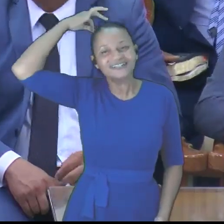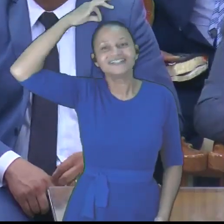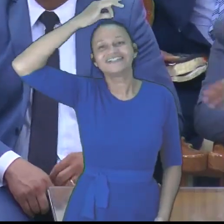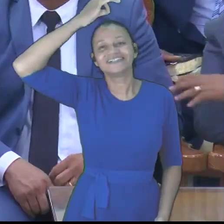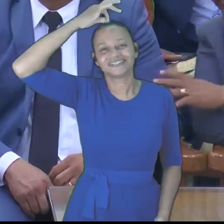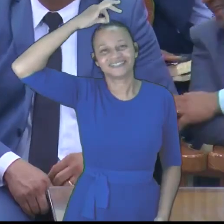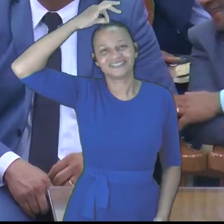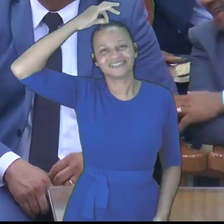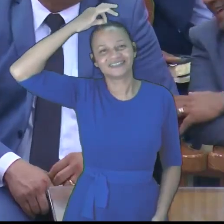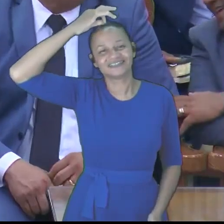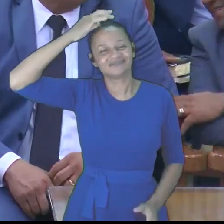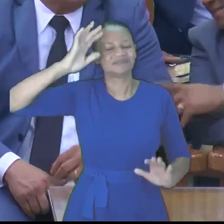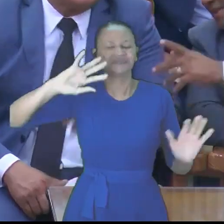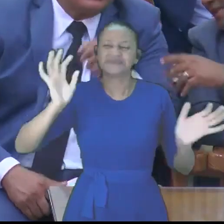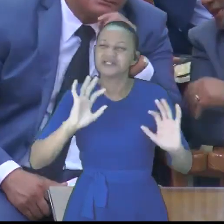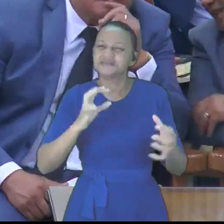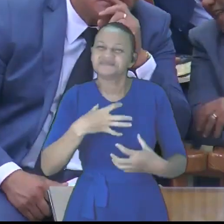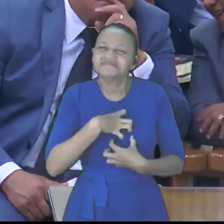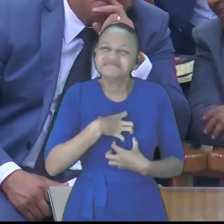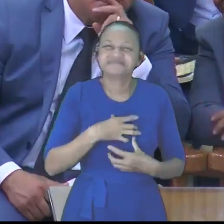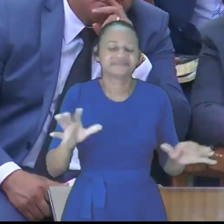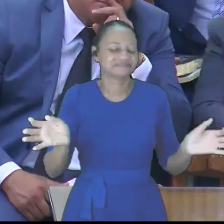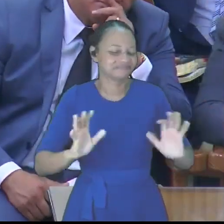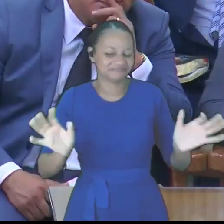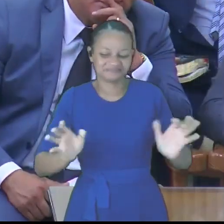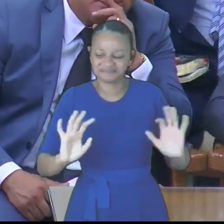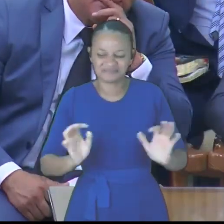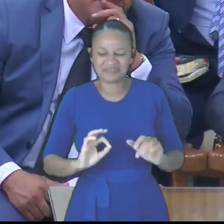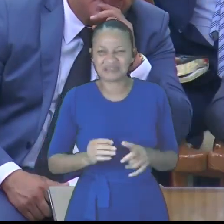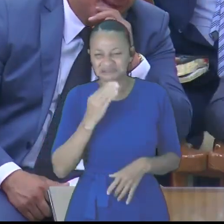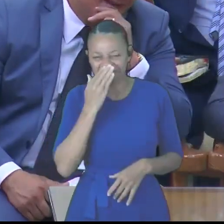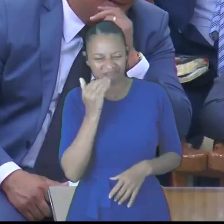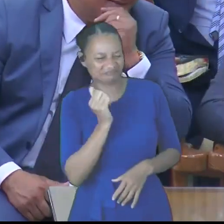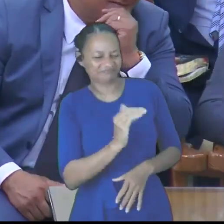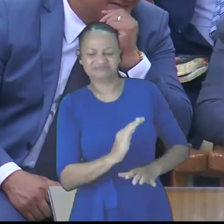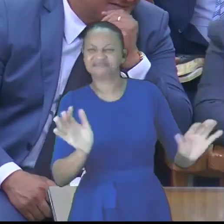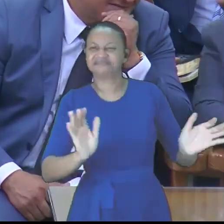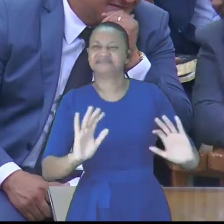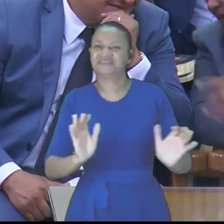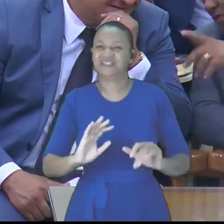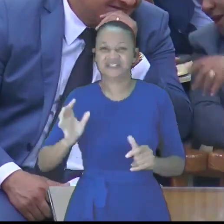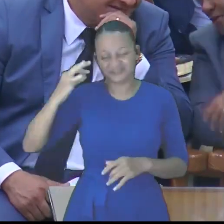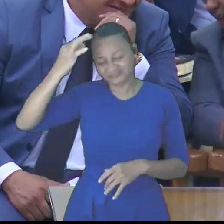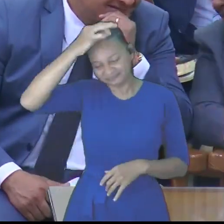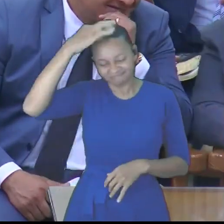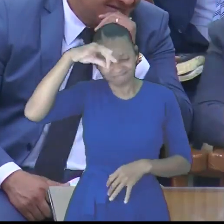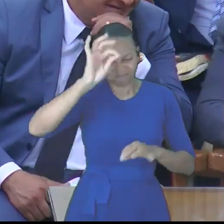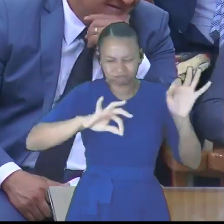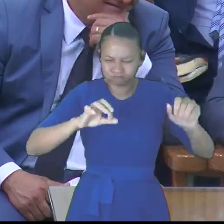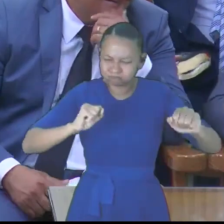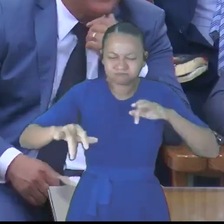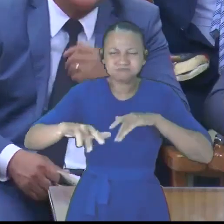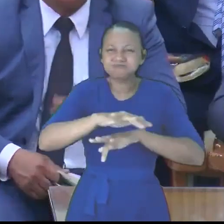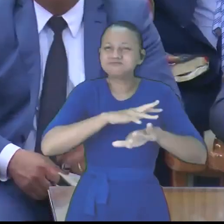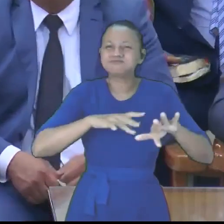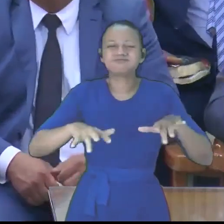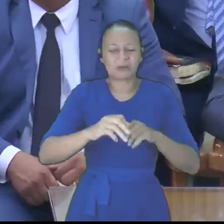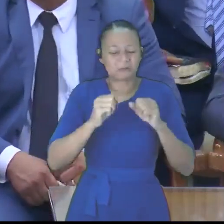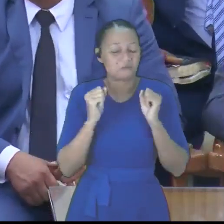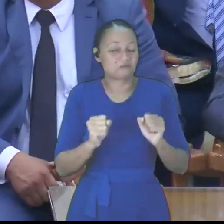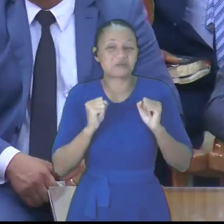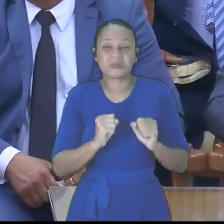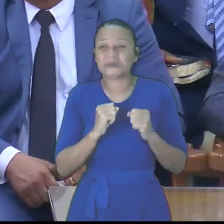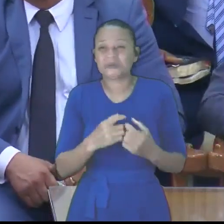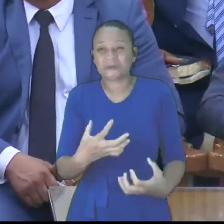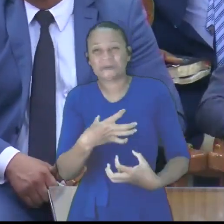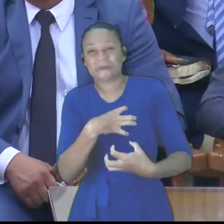será derramado. Não desanime, Deus não vai nos desamparar. O Consolador vai operar. Quem crê que o Consolador vai operar, pode dar